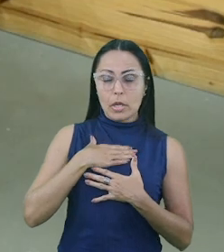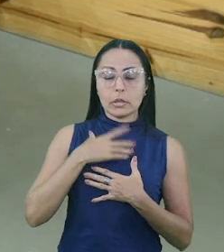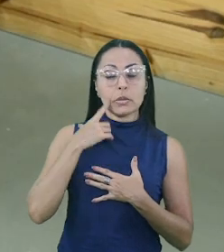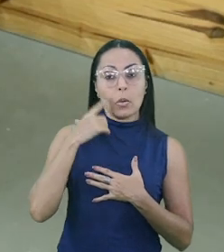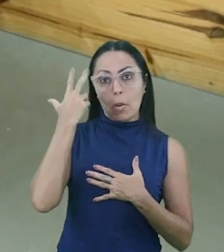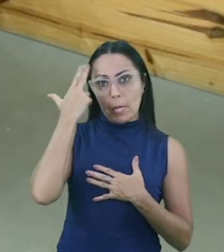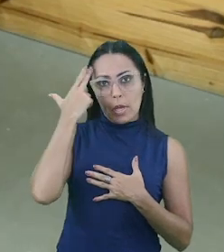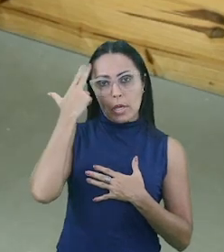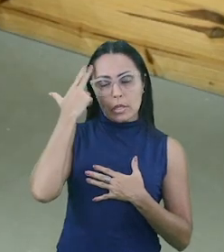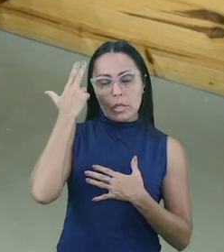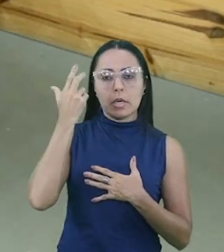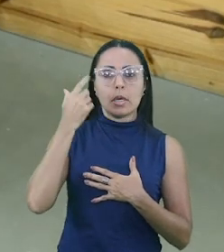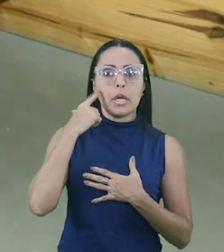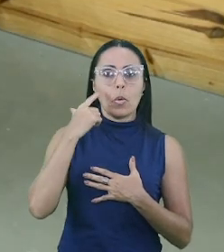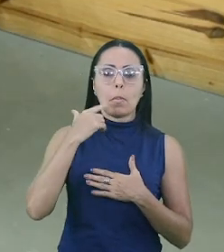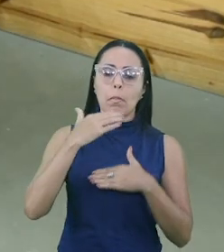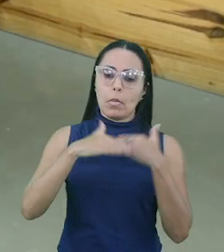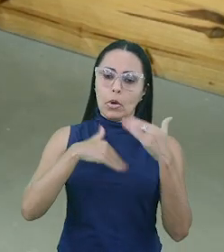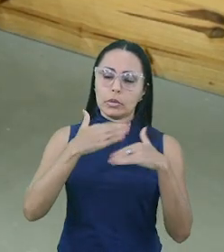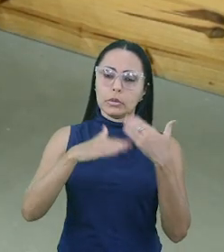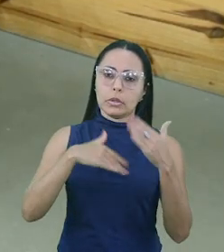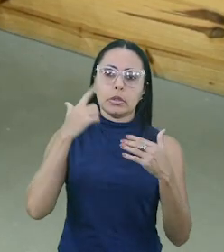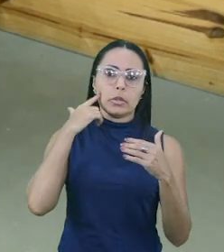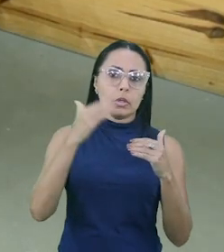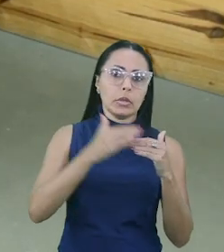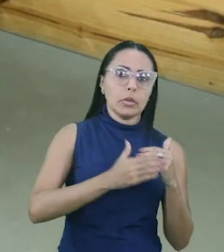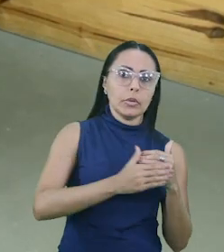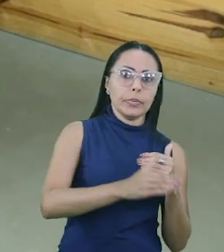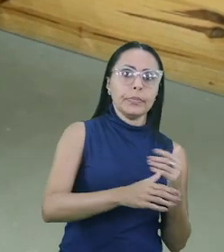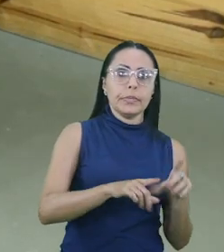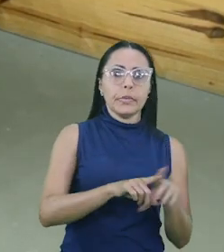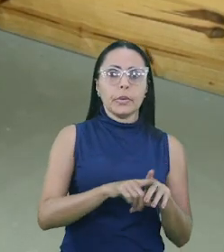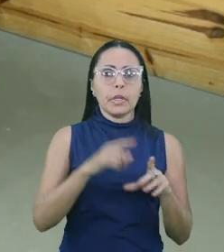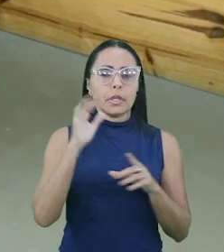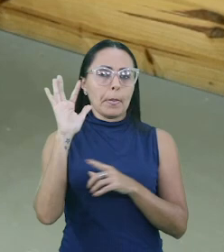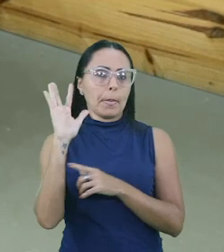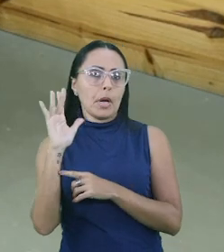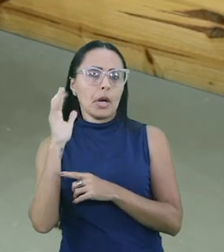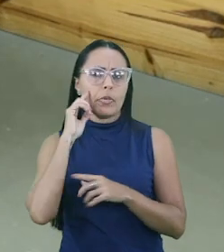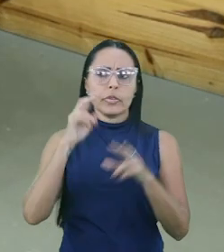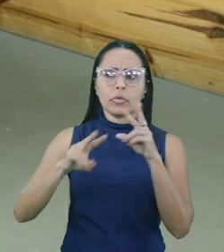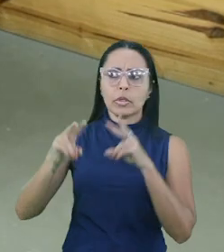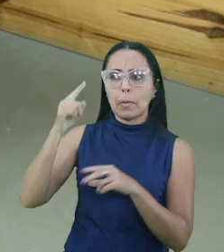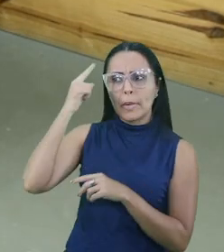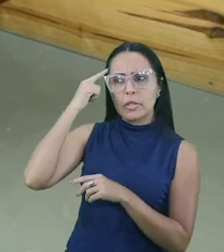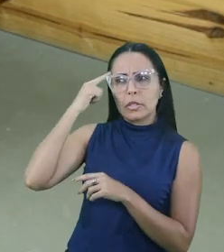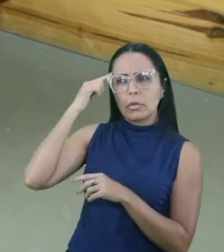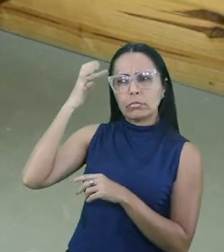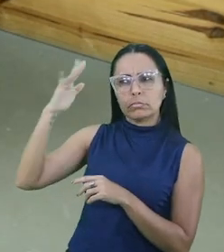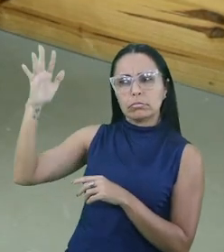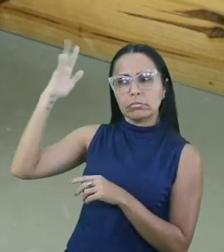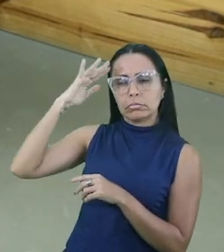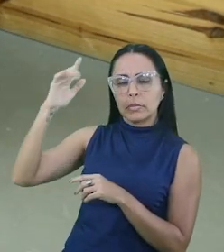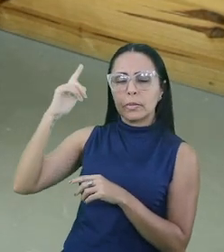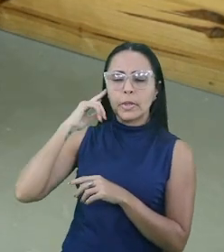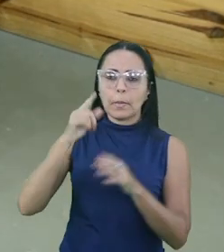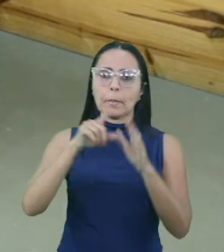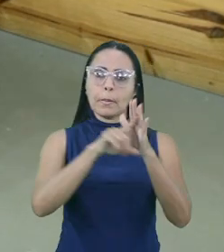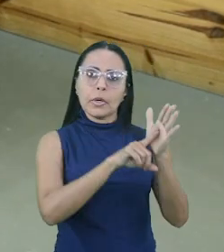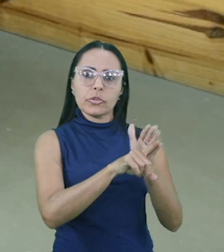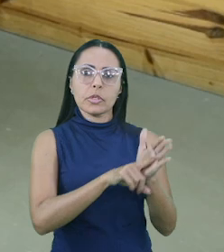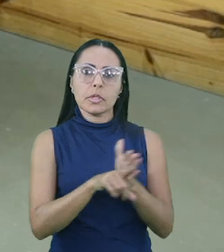geralmente é esse processo. Eu começo essa produção na mão, visualizando, pensando, pesquisando, e aí quando parto